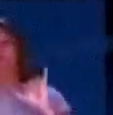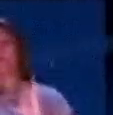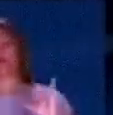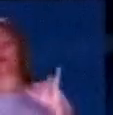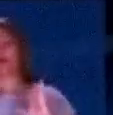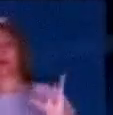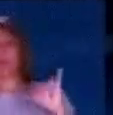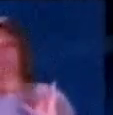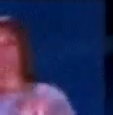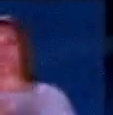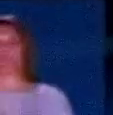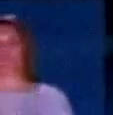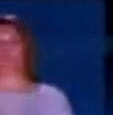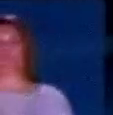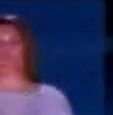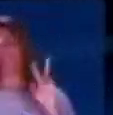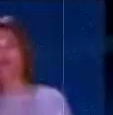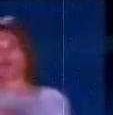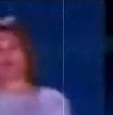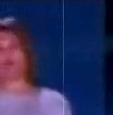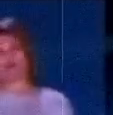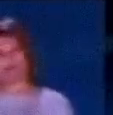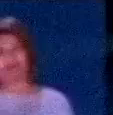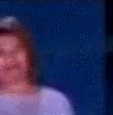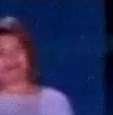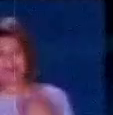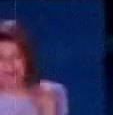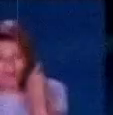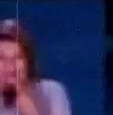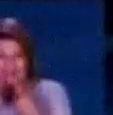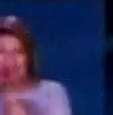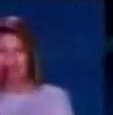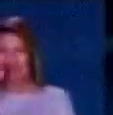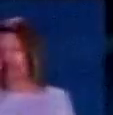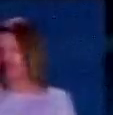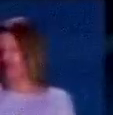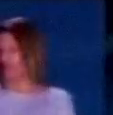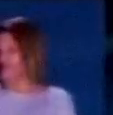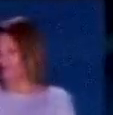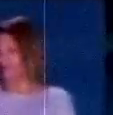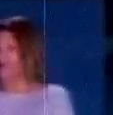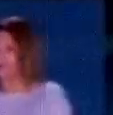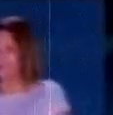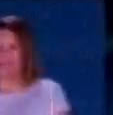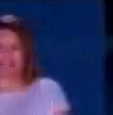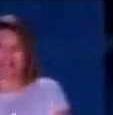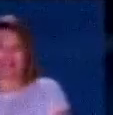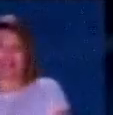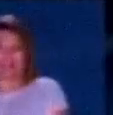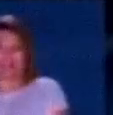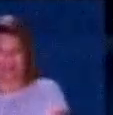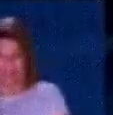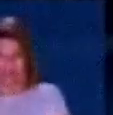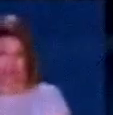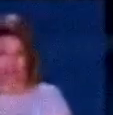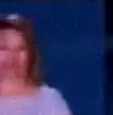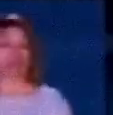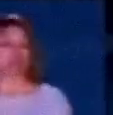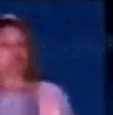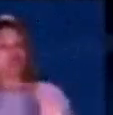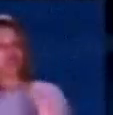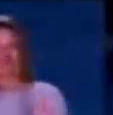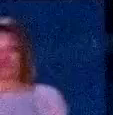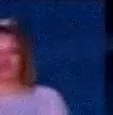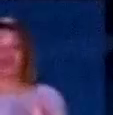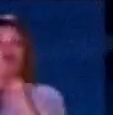franciscana. Os meus adversários têm bilhões. Alguns deles, quando soma o fundo,